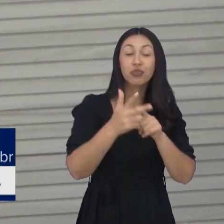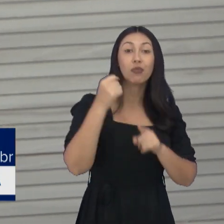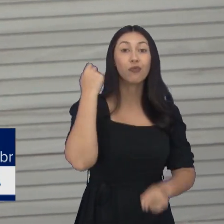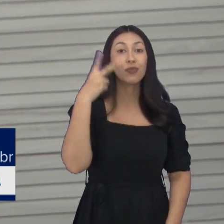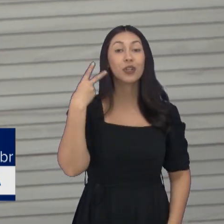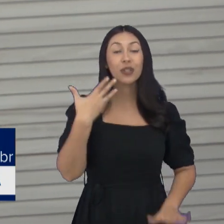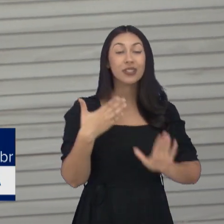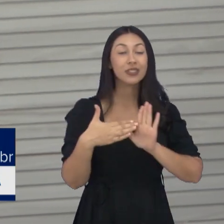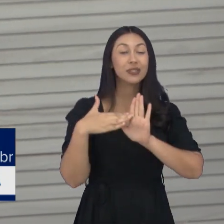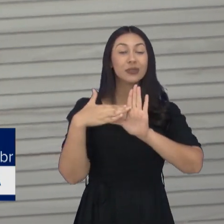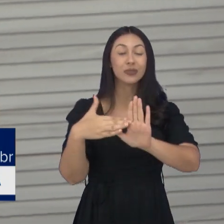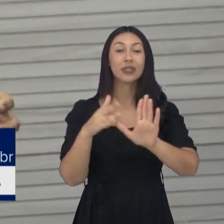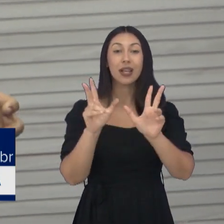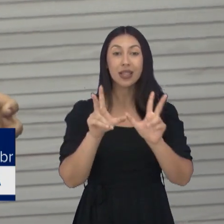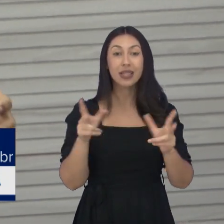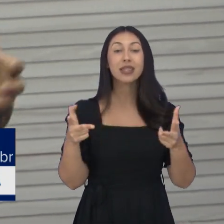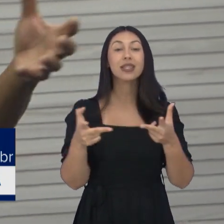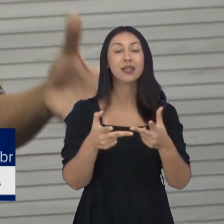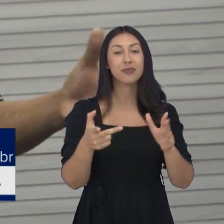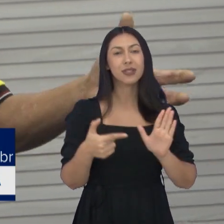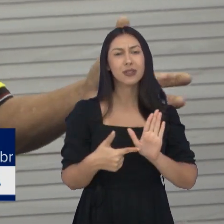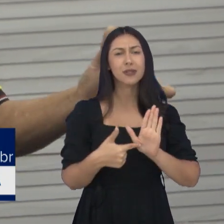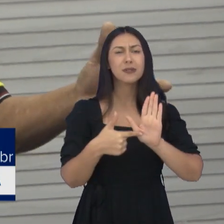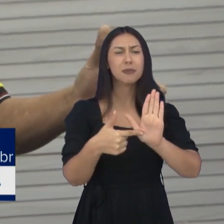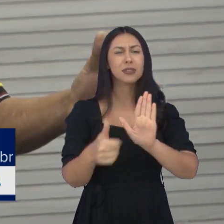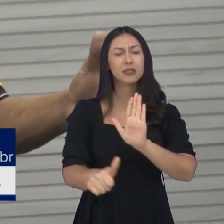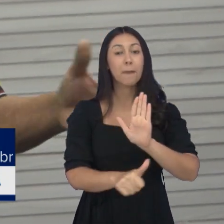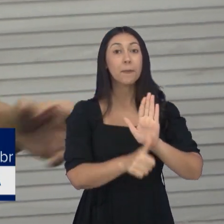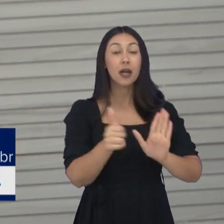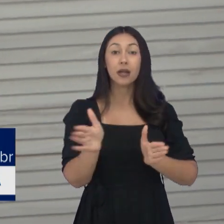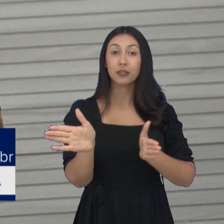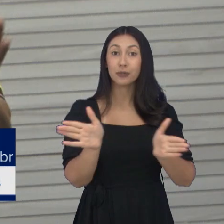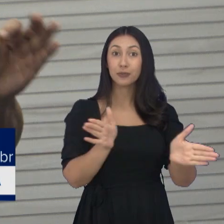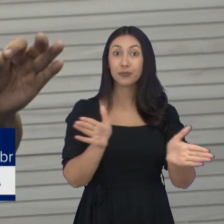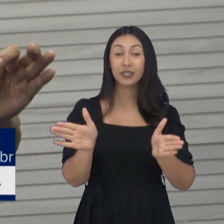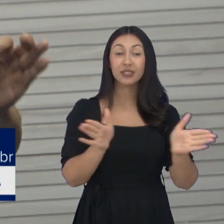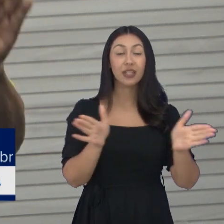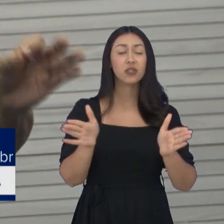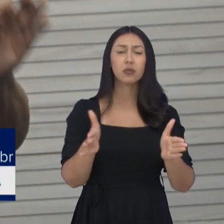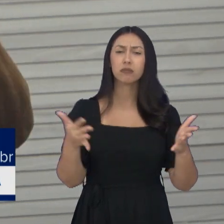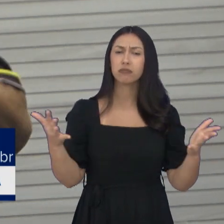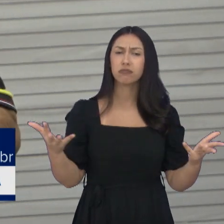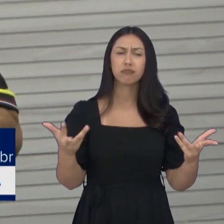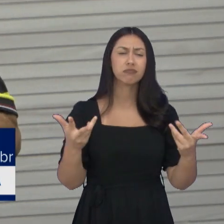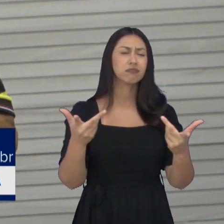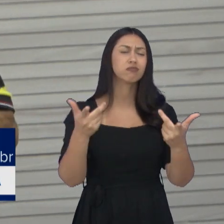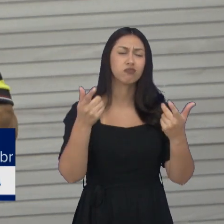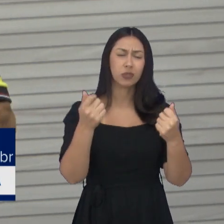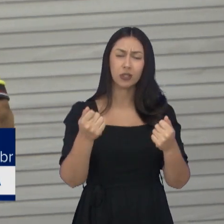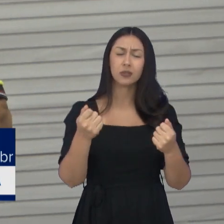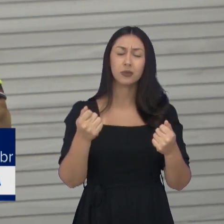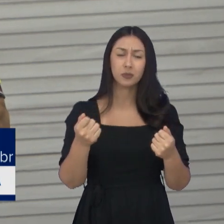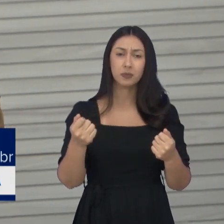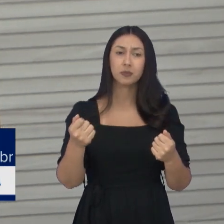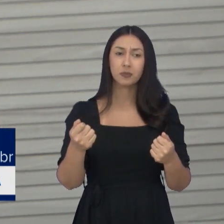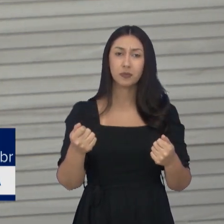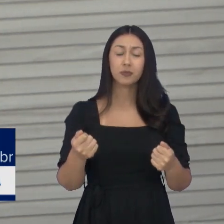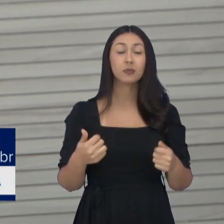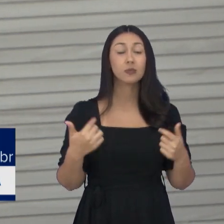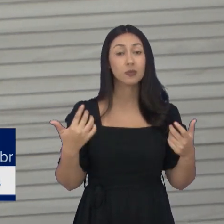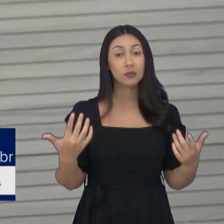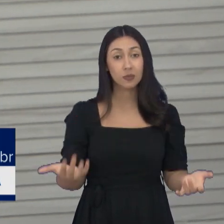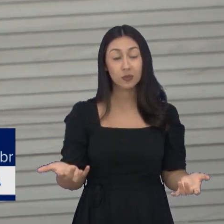nossa casa e mostra, nesse primeiro mandato dele, a grandeza que é esse rapaz.